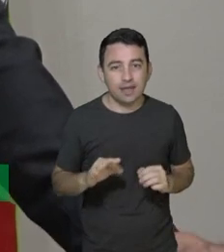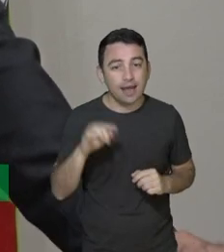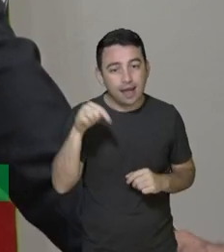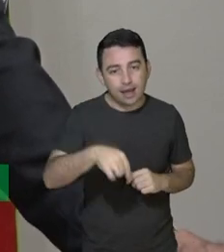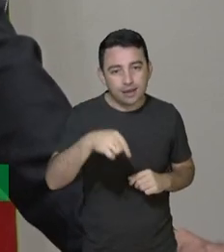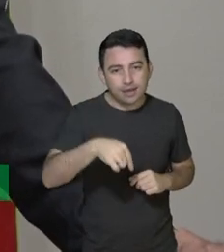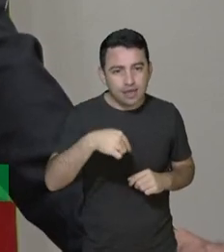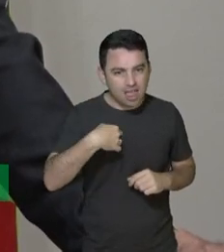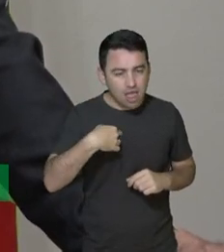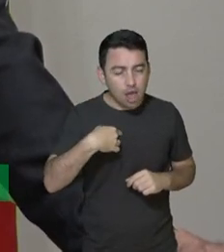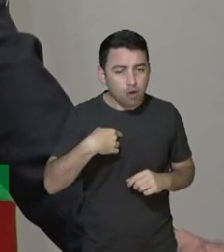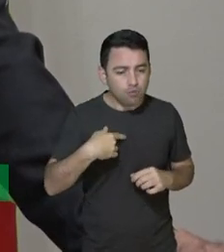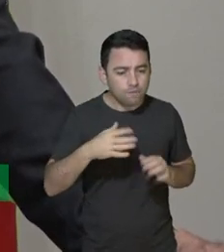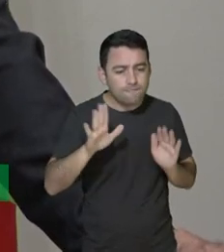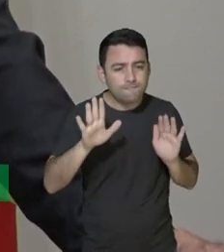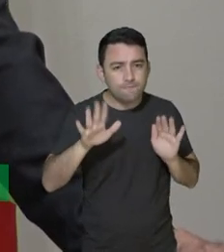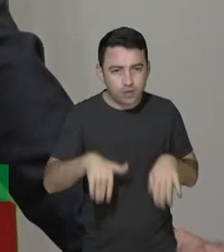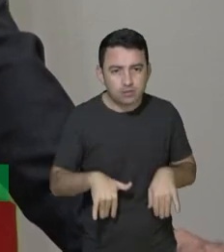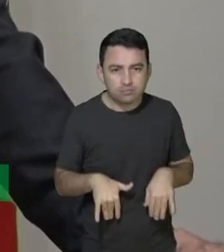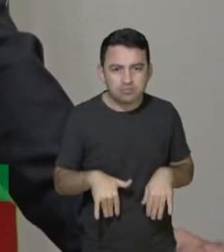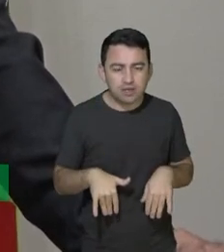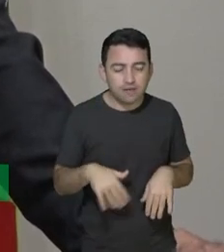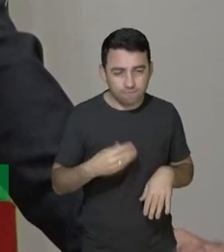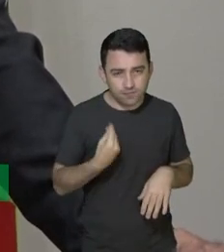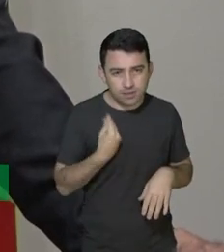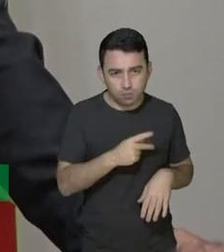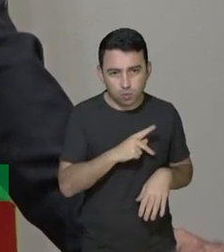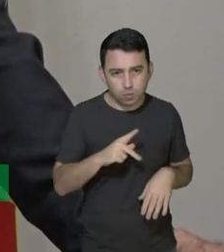um político da vida pública